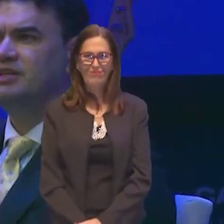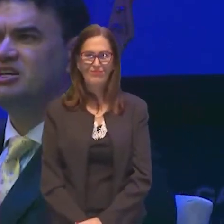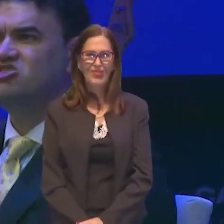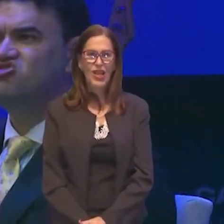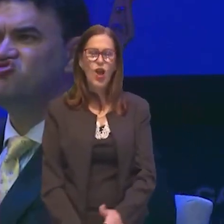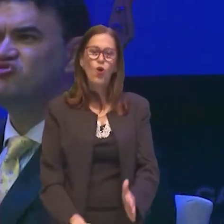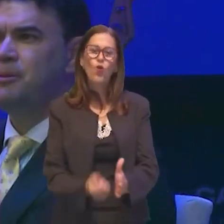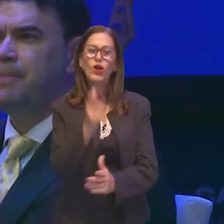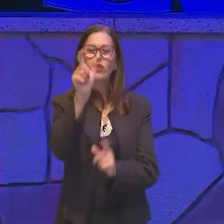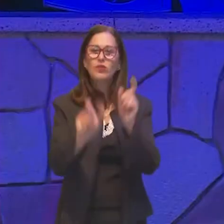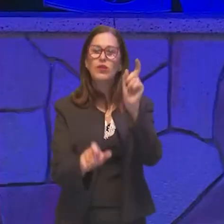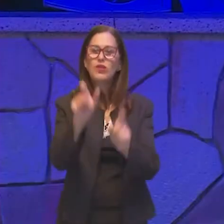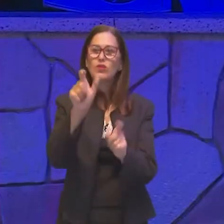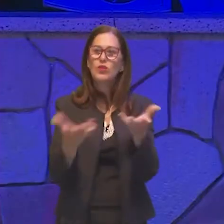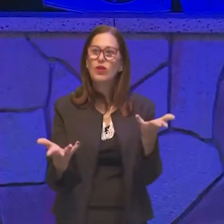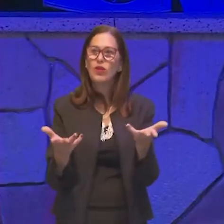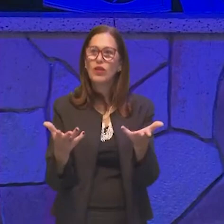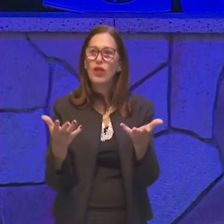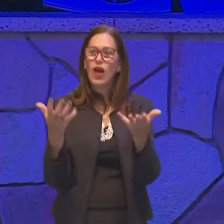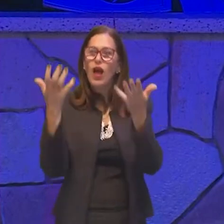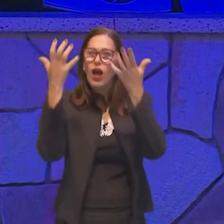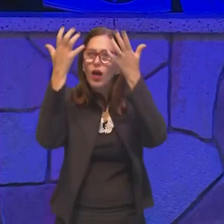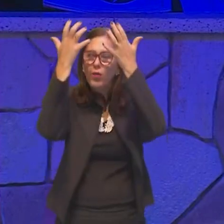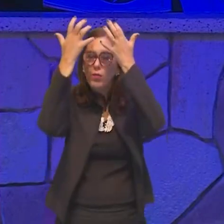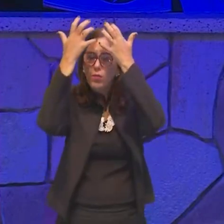Quantas pessoas estão tendo a sua mente